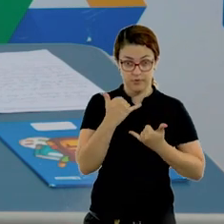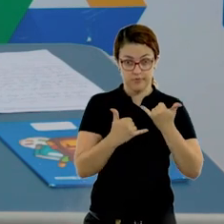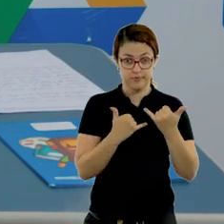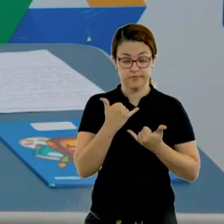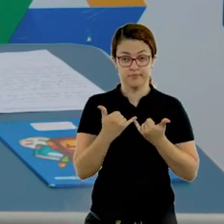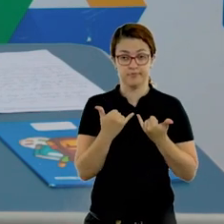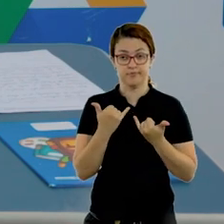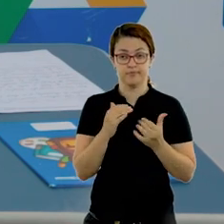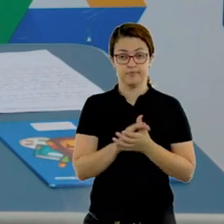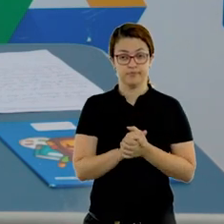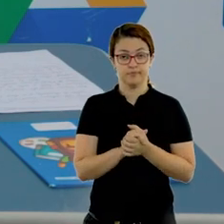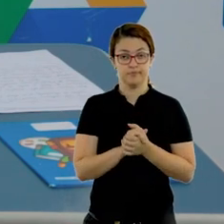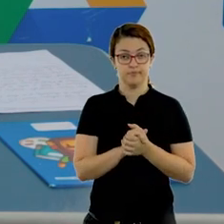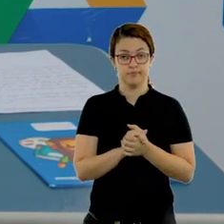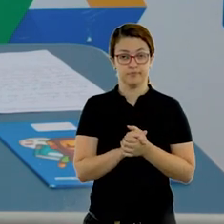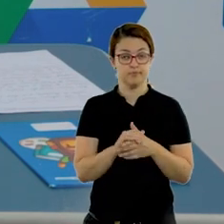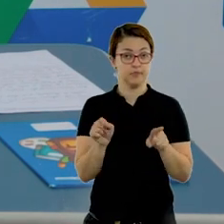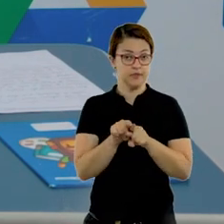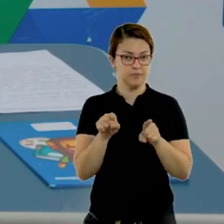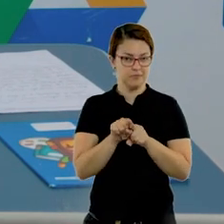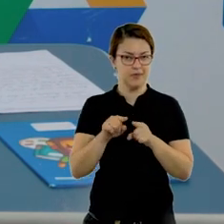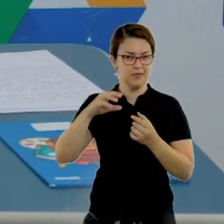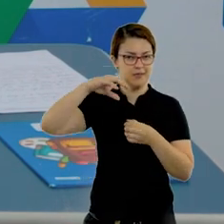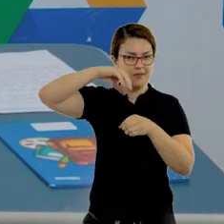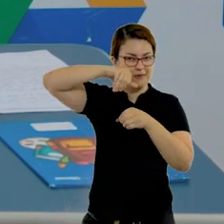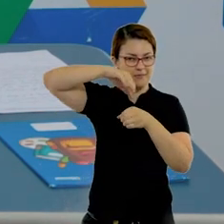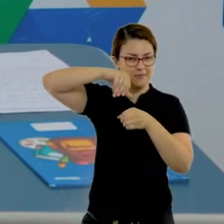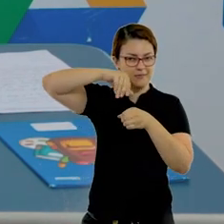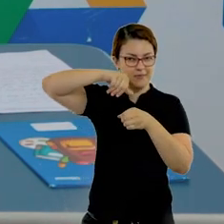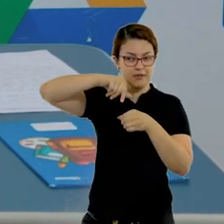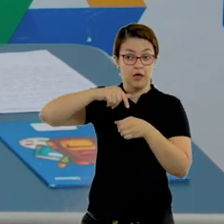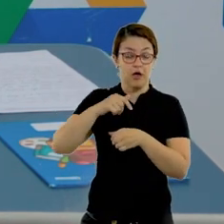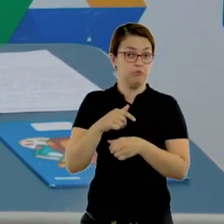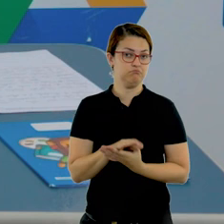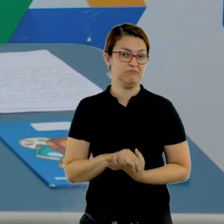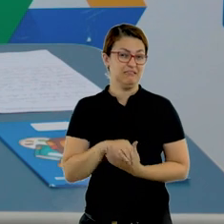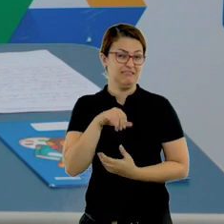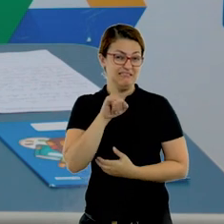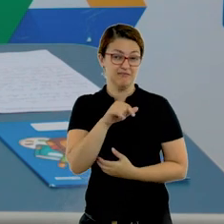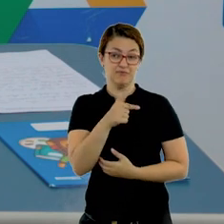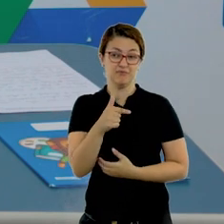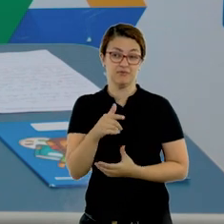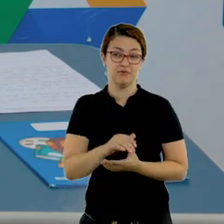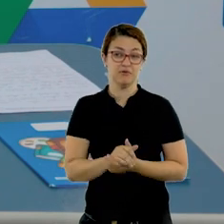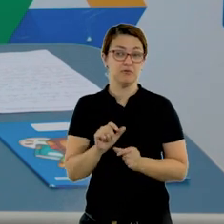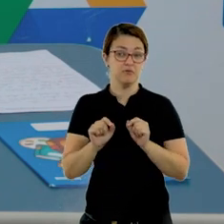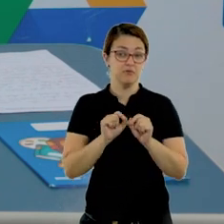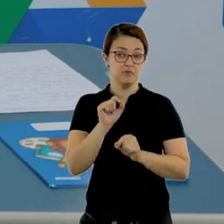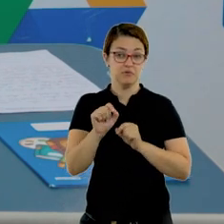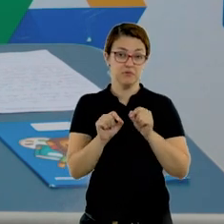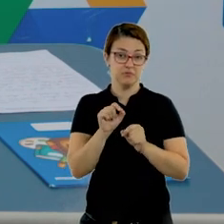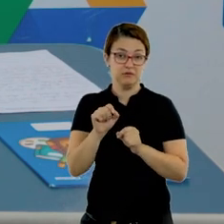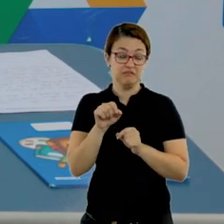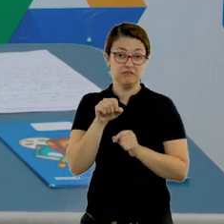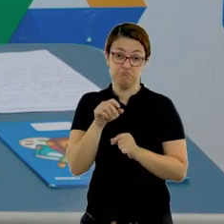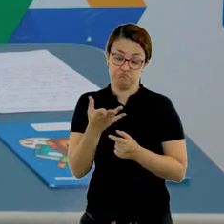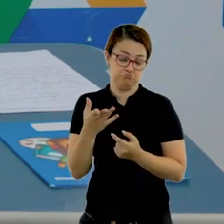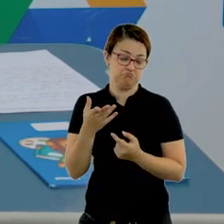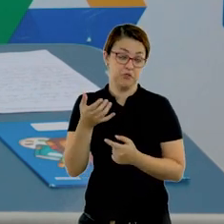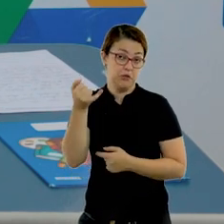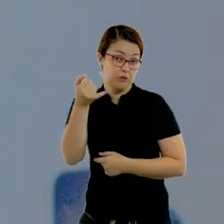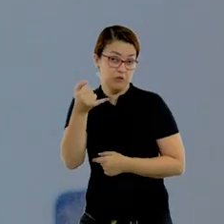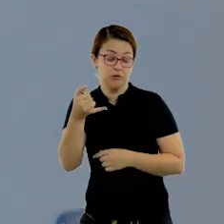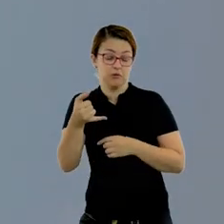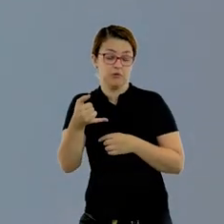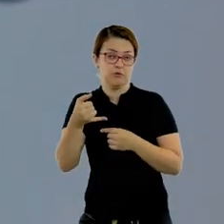vocês, a trilha de vocês para poder brincar. Então, vocês também vão precisar de tampinhas, tá? Eu não tinha tampinhas de garrafa na minha casa, então o que eu peguei? Eu